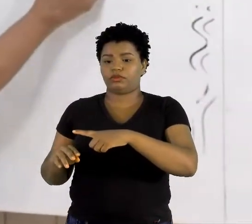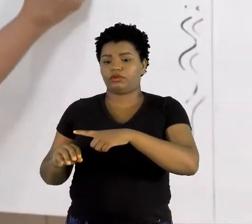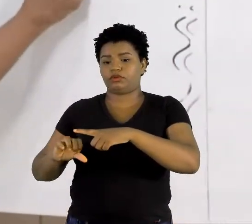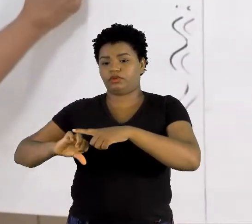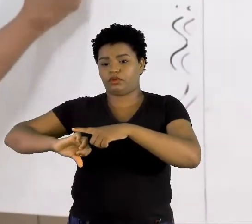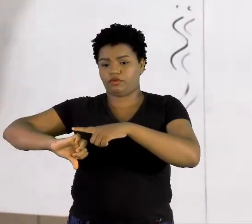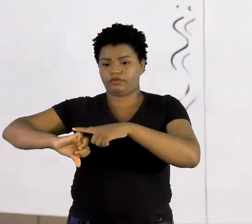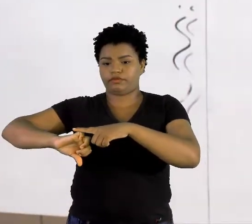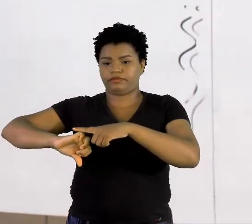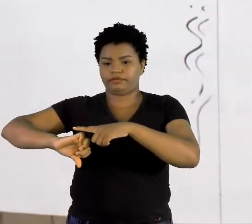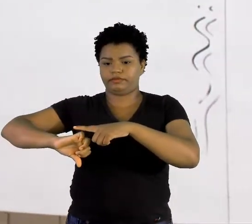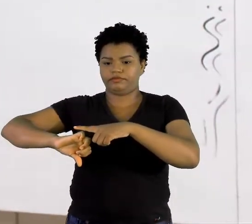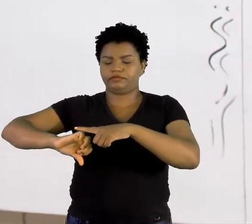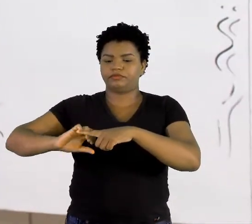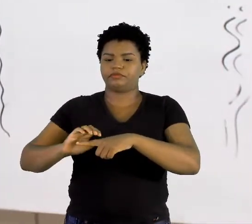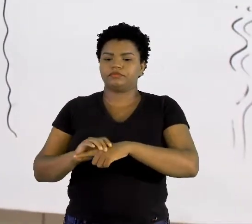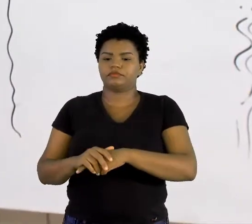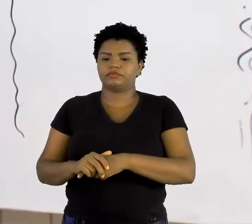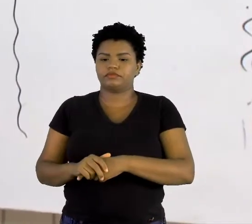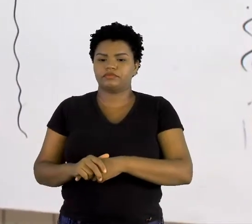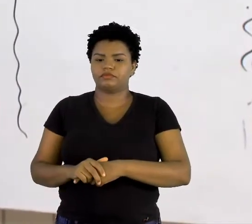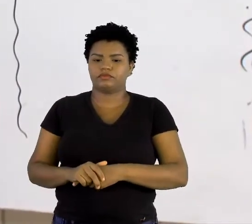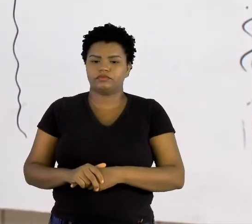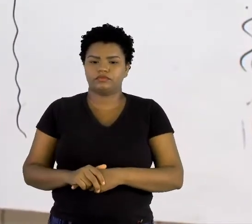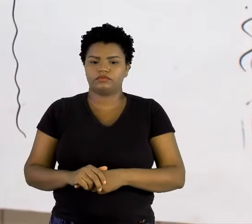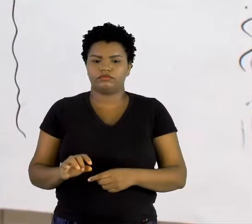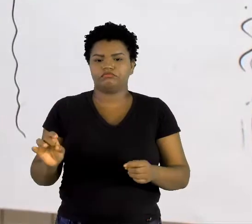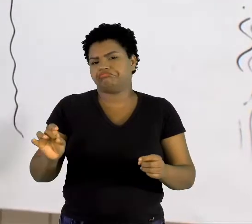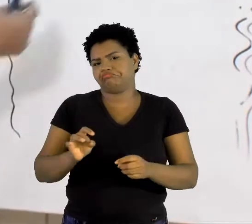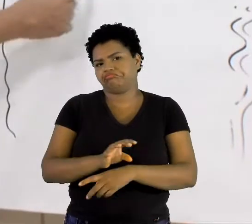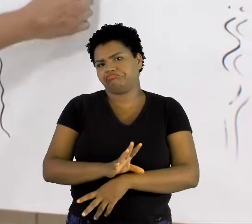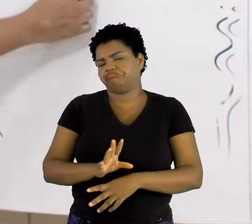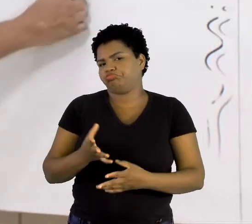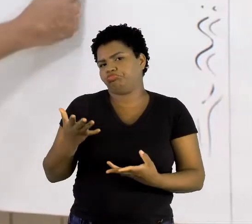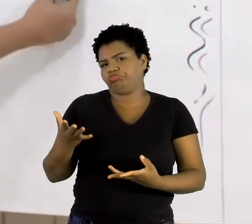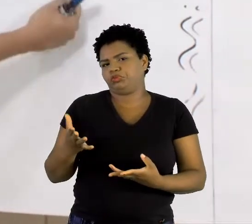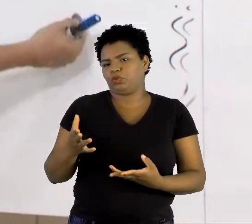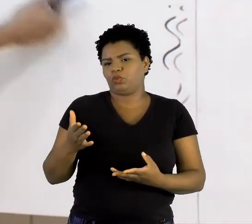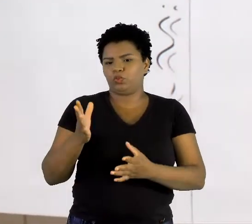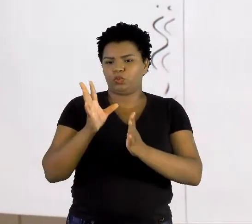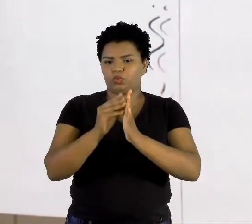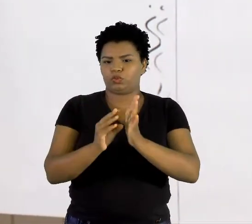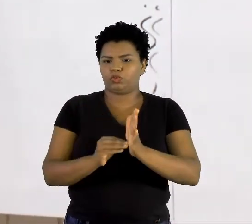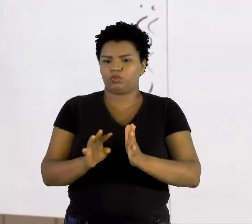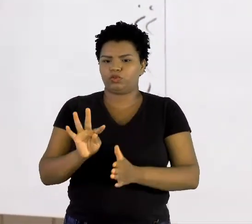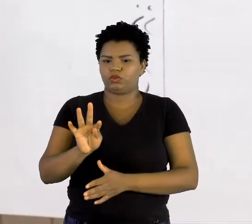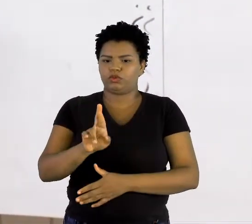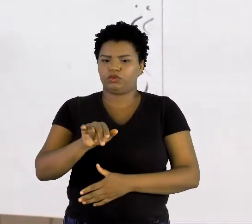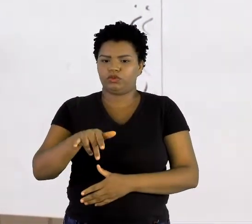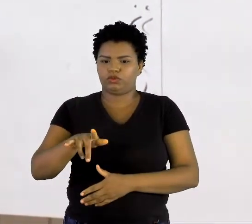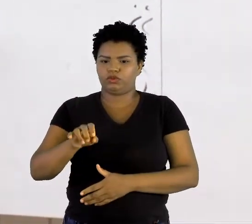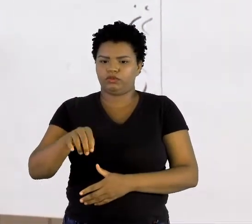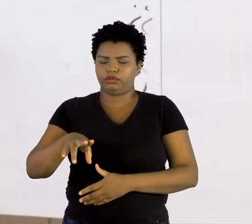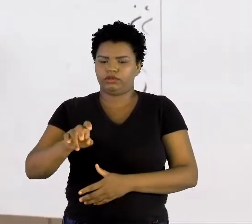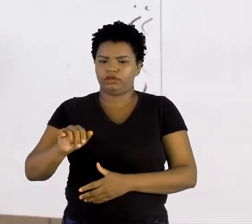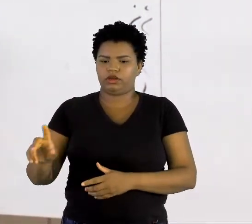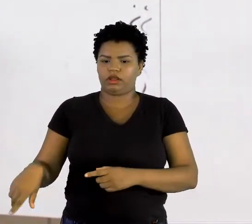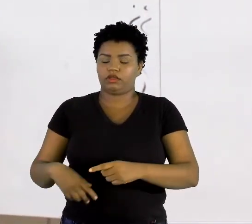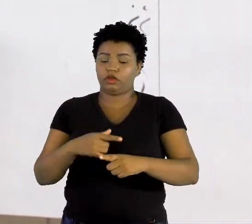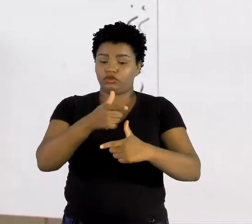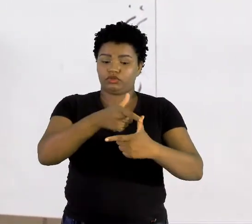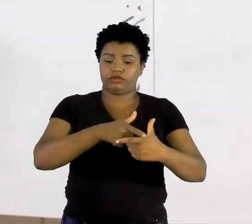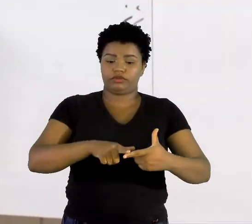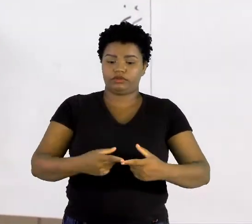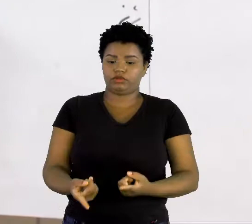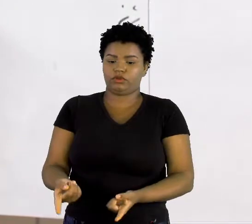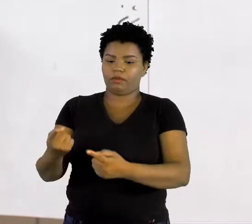9. Terminou o conteúdo de trigonometria, o que está dividindo passa fazendo a operação inversa, então seria